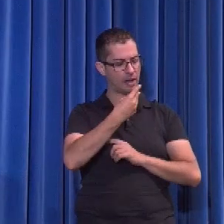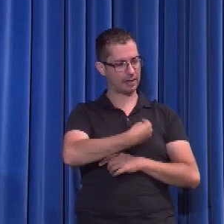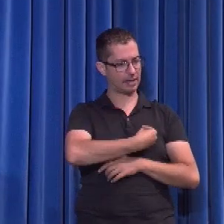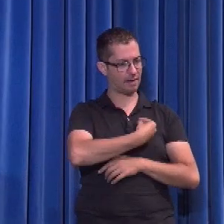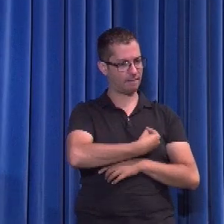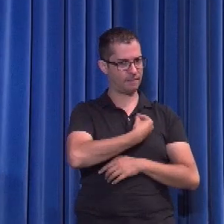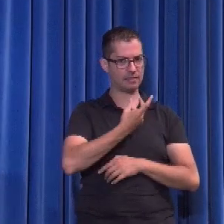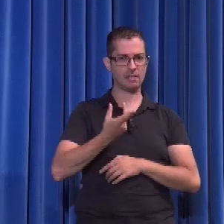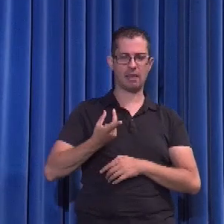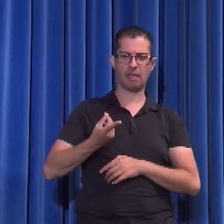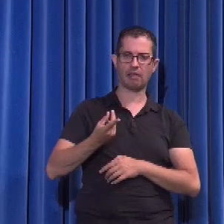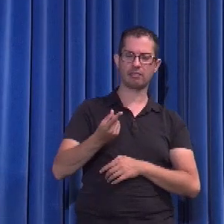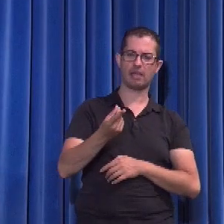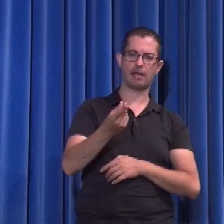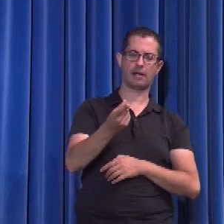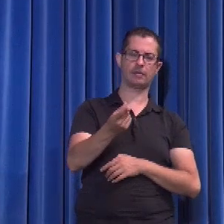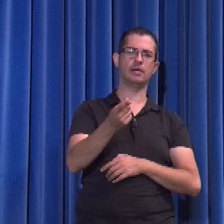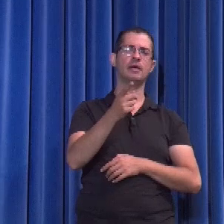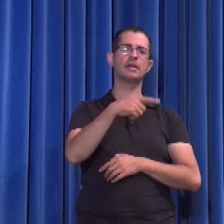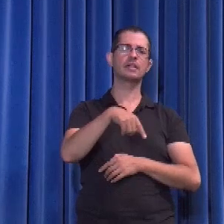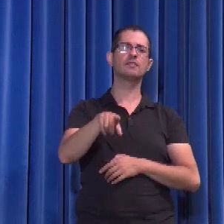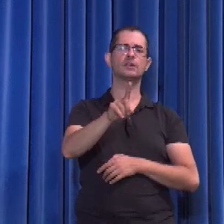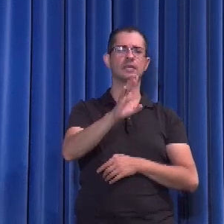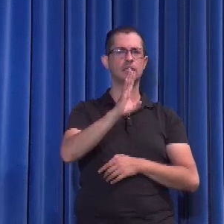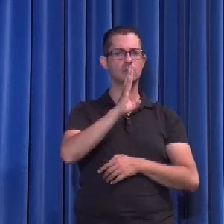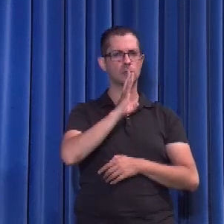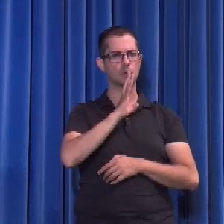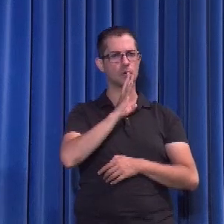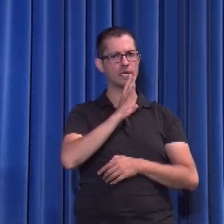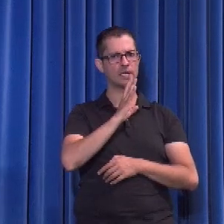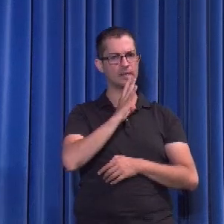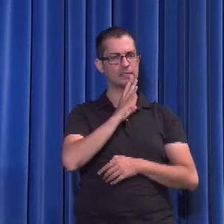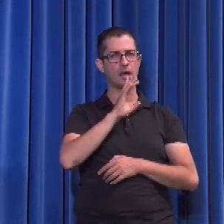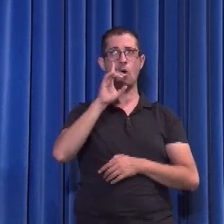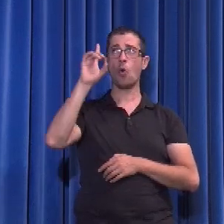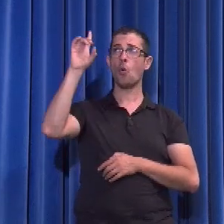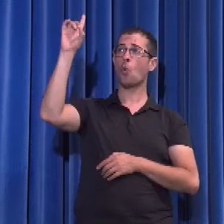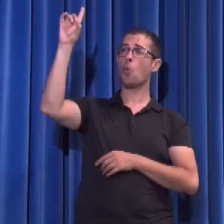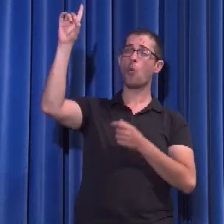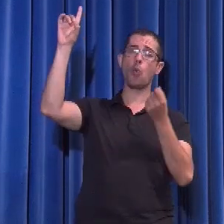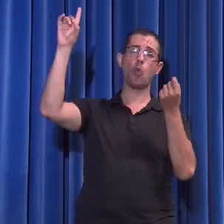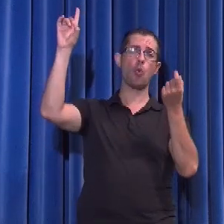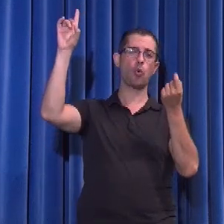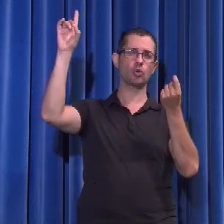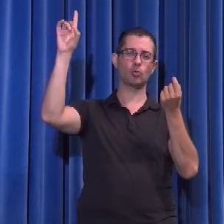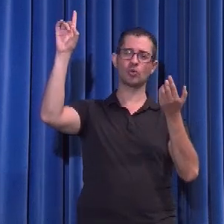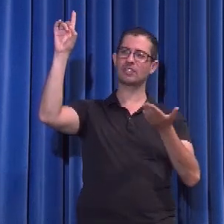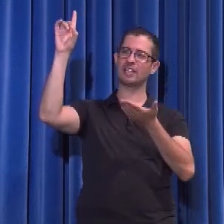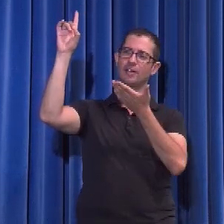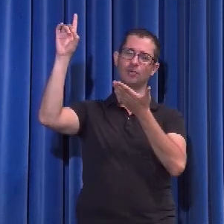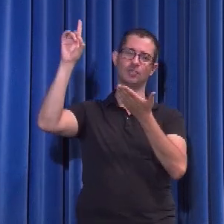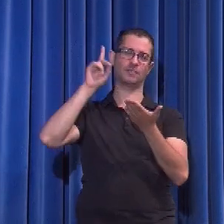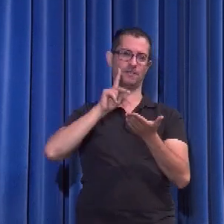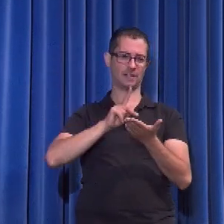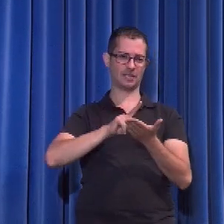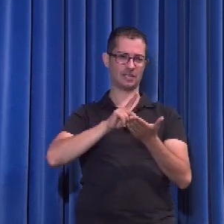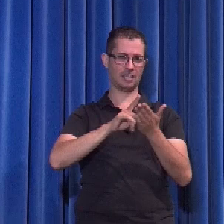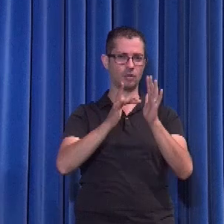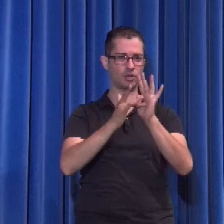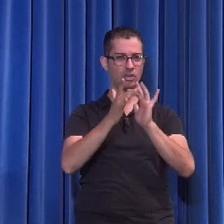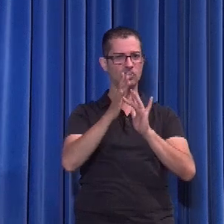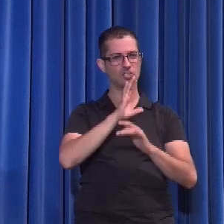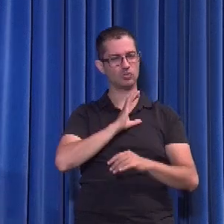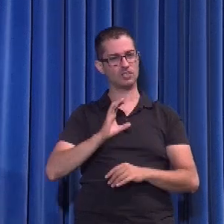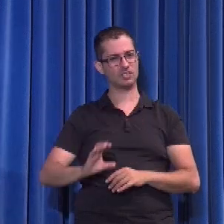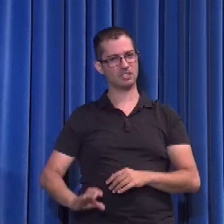é esta, que te conheçam a ti, o único Deus verdadeiro, e a Jesus Cristo, a